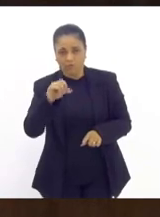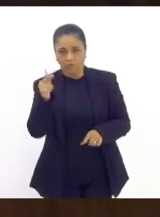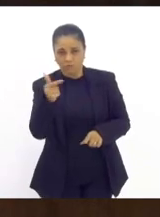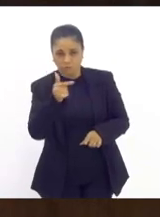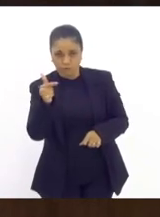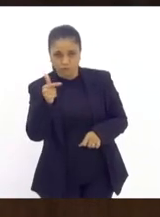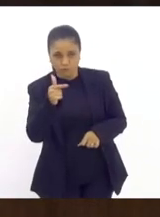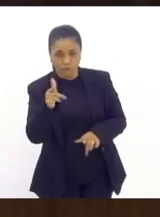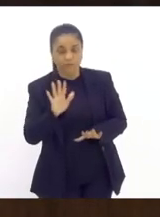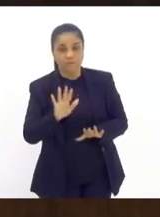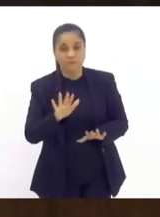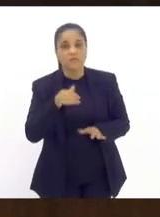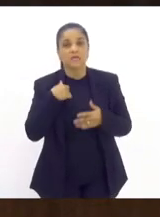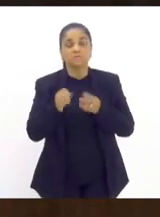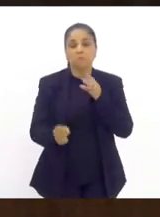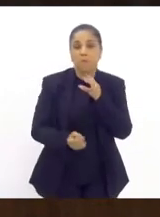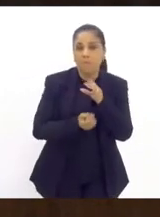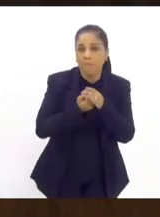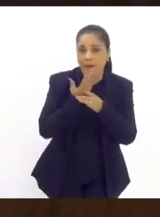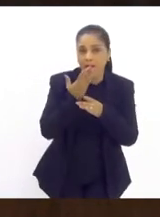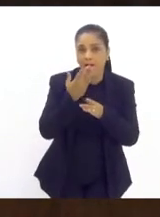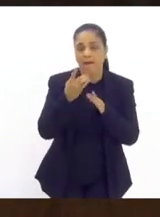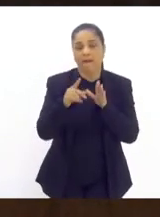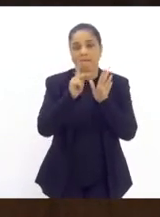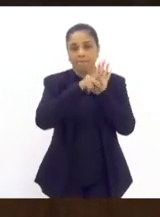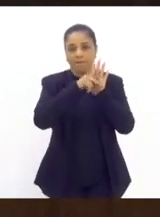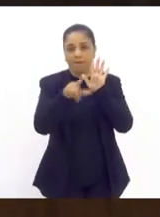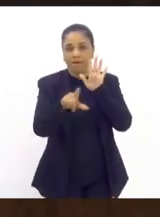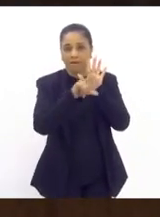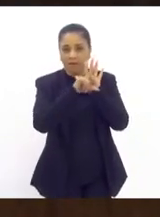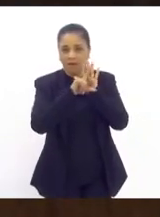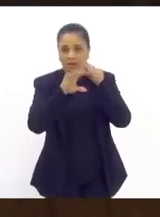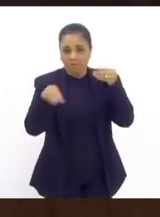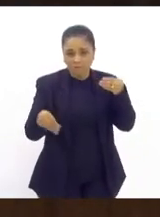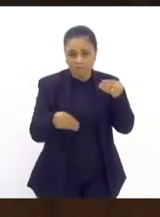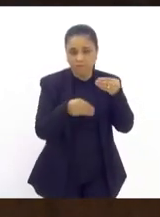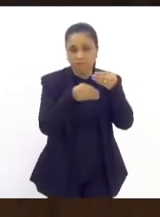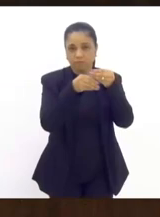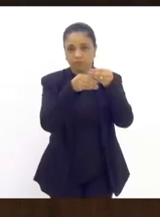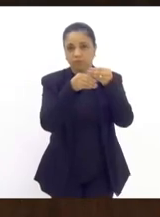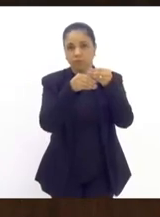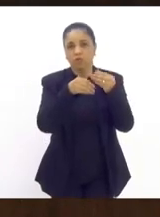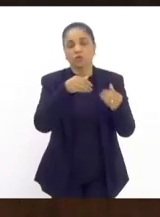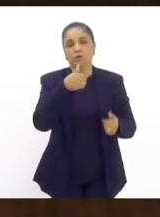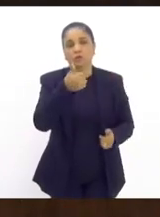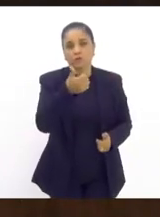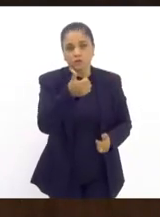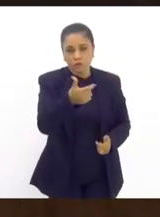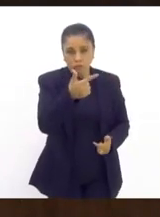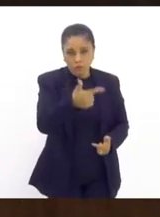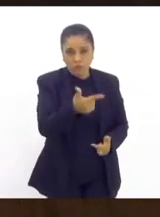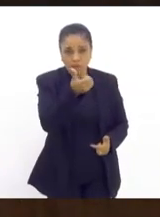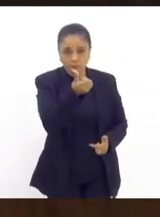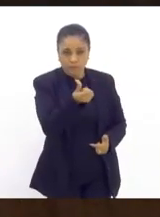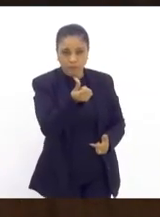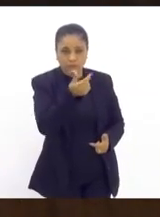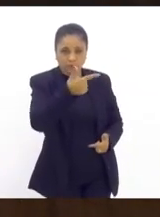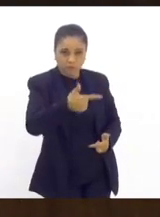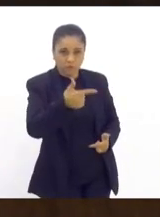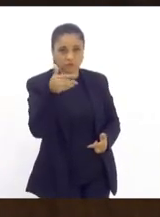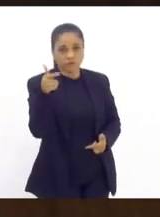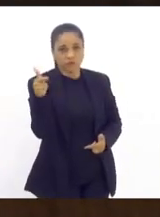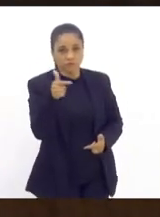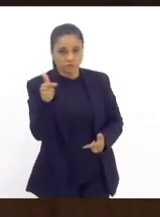criar né é um projeto de lei complementar no meu 62 de 2022 esse projeto